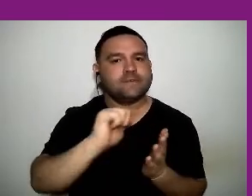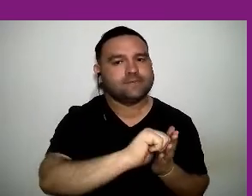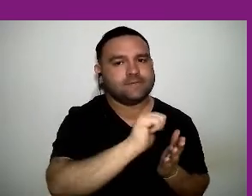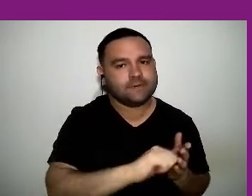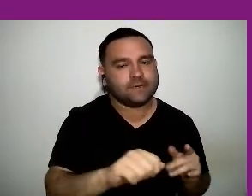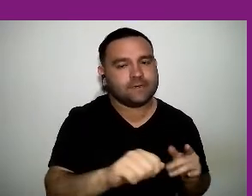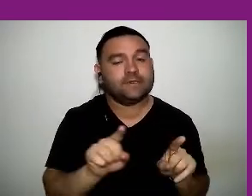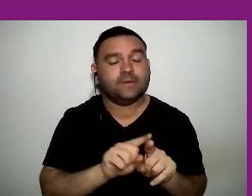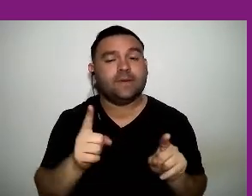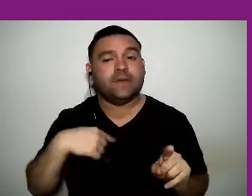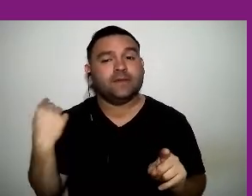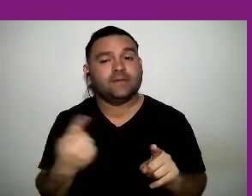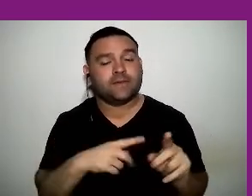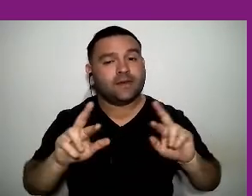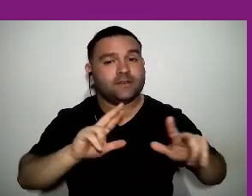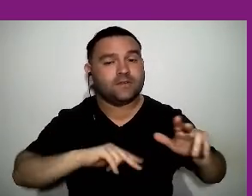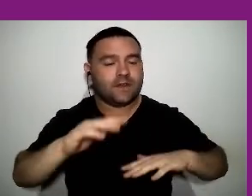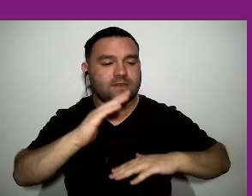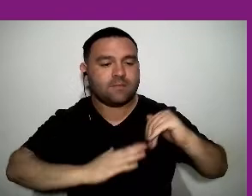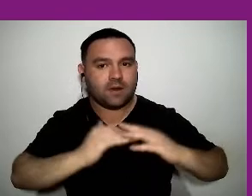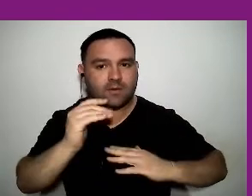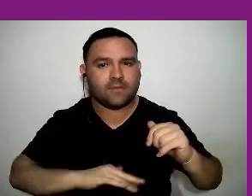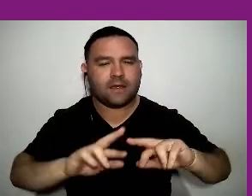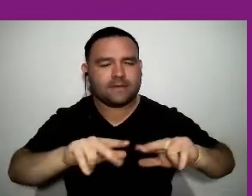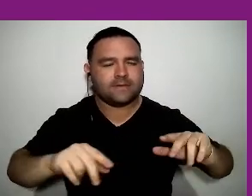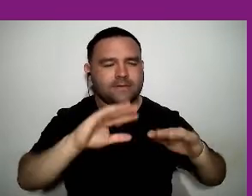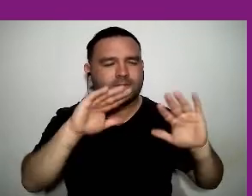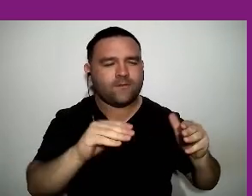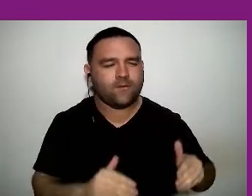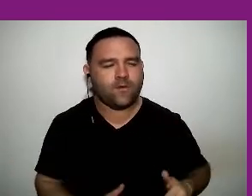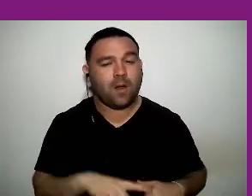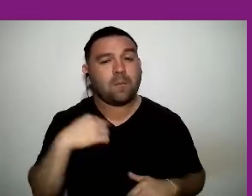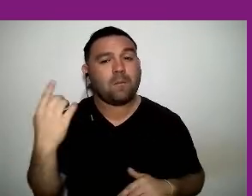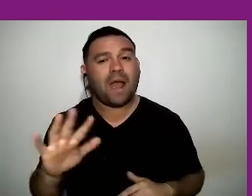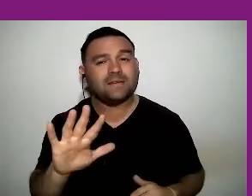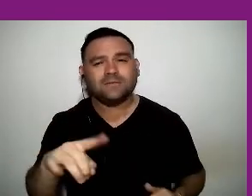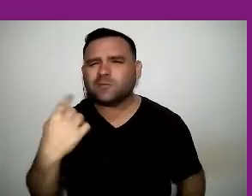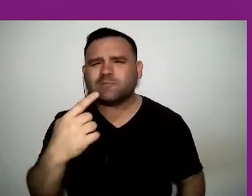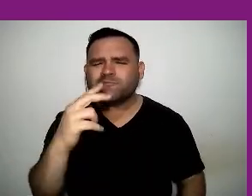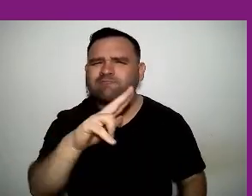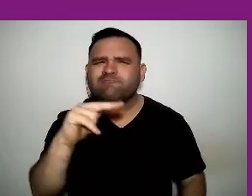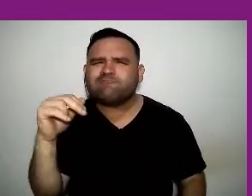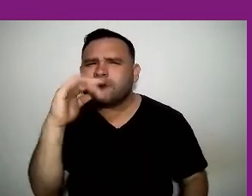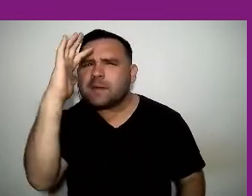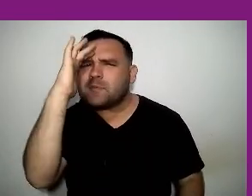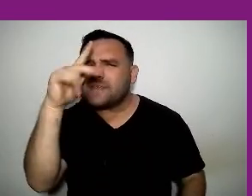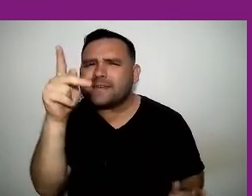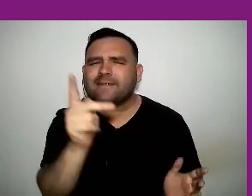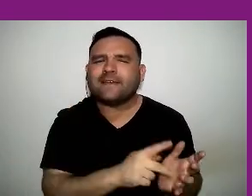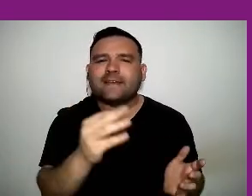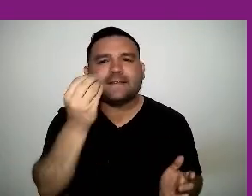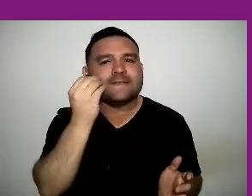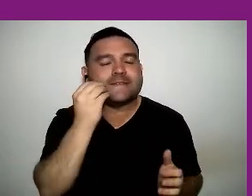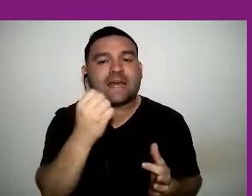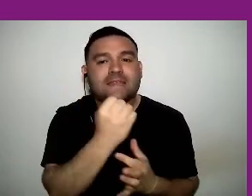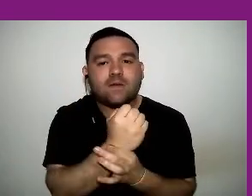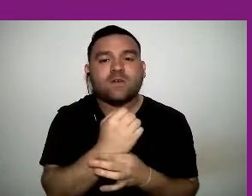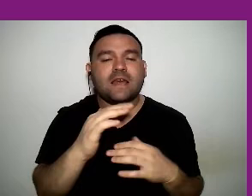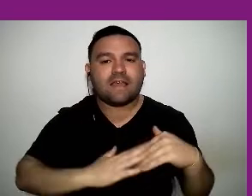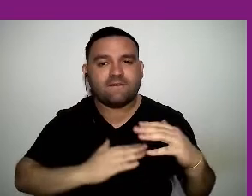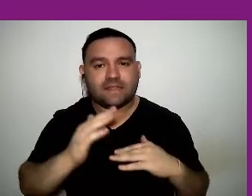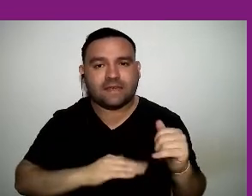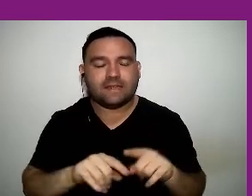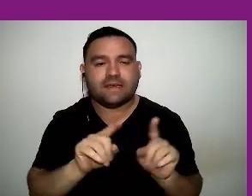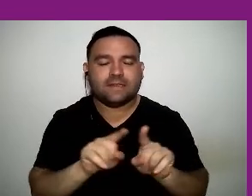Nós focamos as diferentes manobras e assim por diante. Mas nós nunca pensamos realmente em testar segurança,